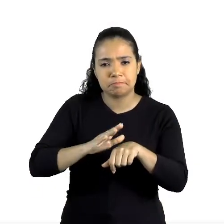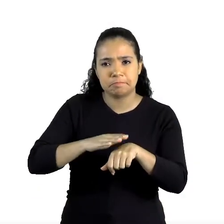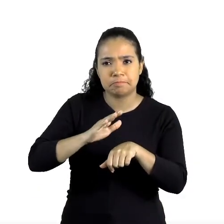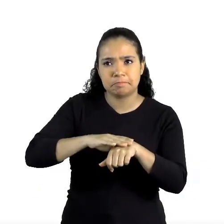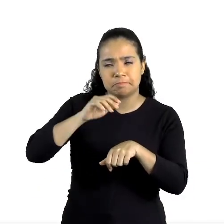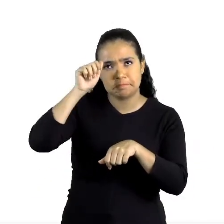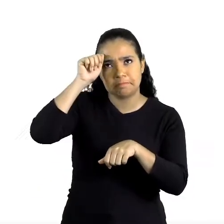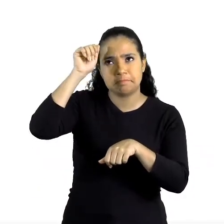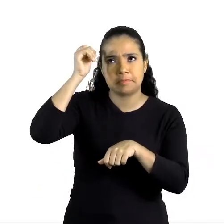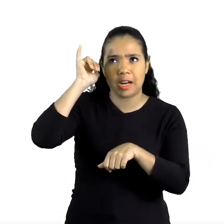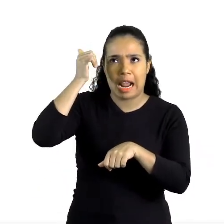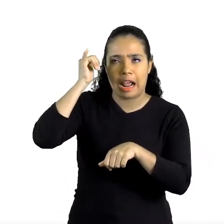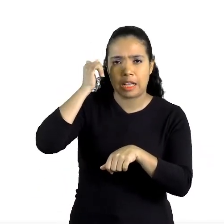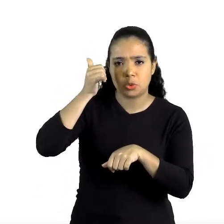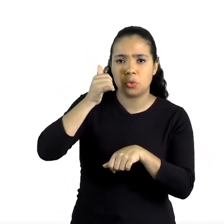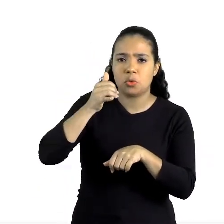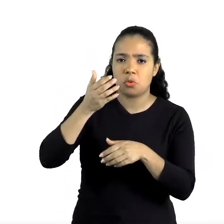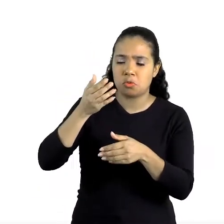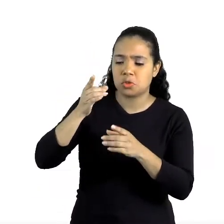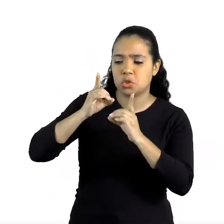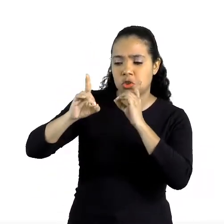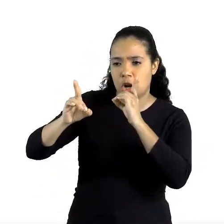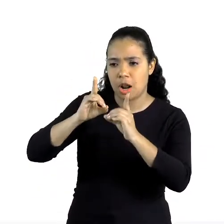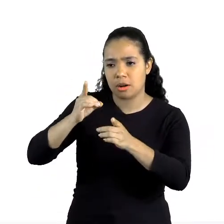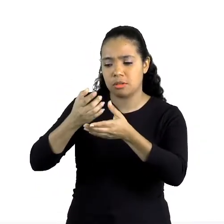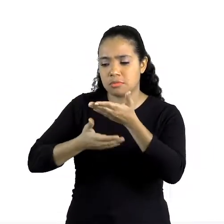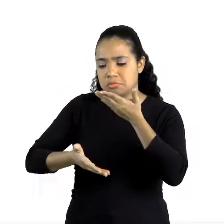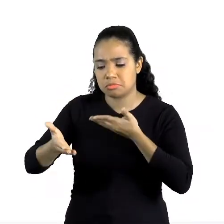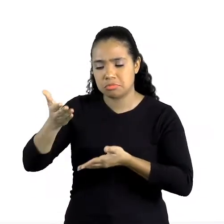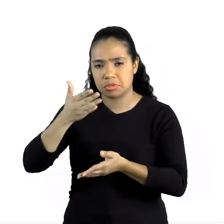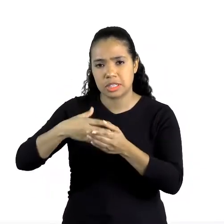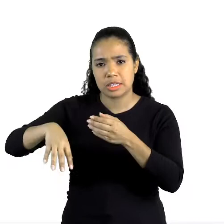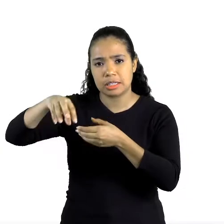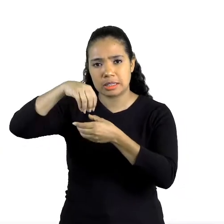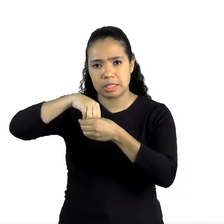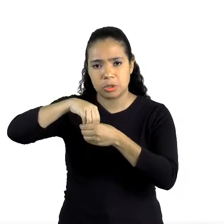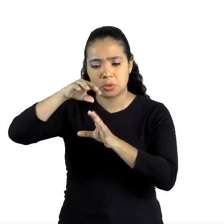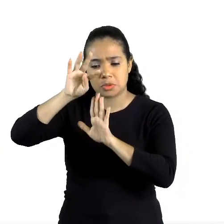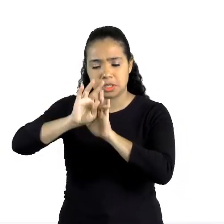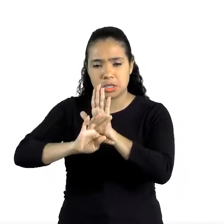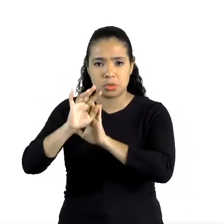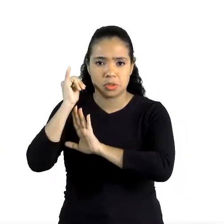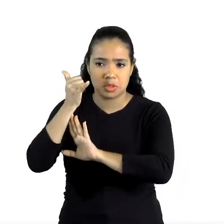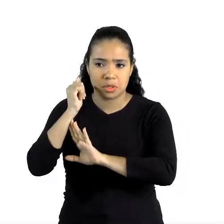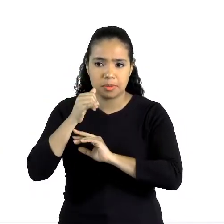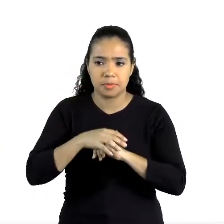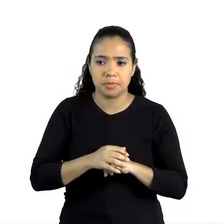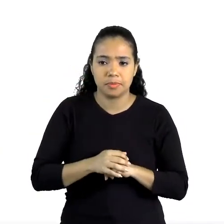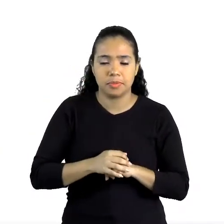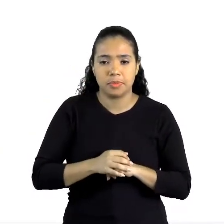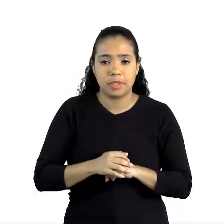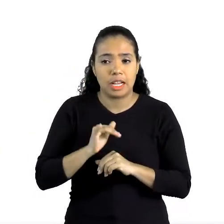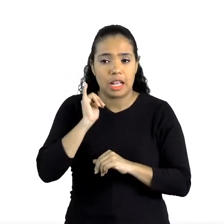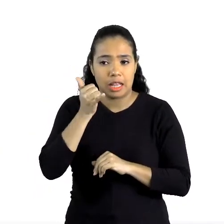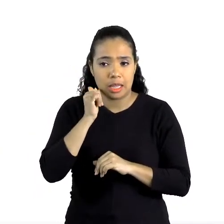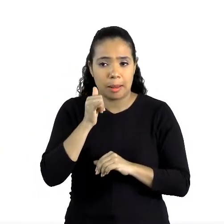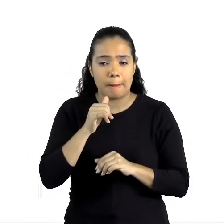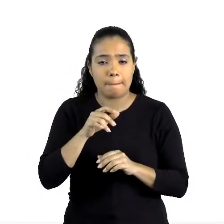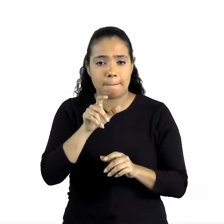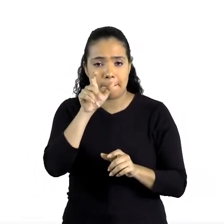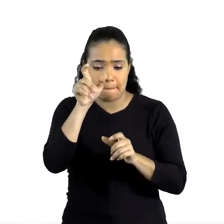que dialoga com o leitor ao longo da narrativa. A narração apresenta as ações